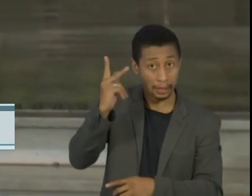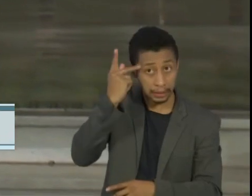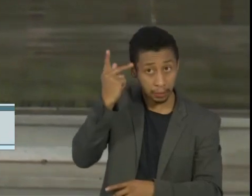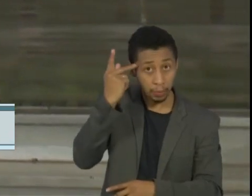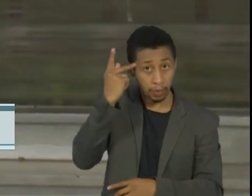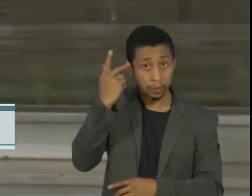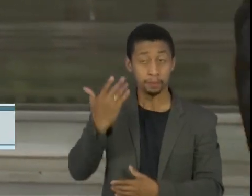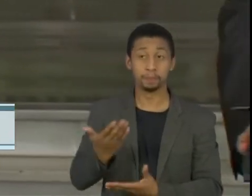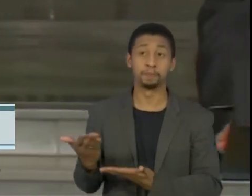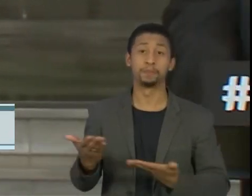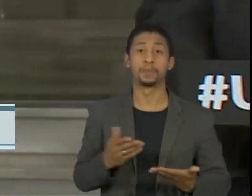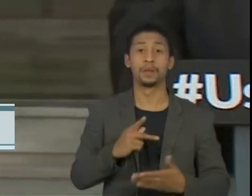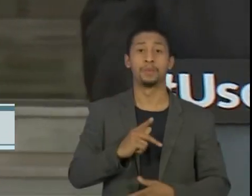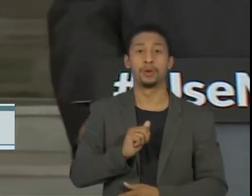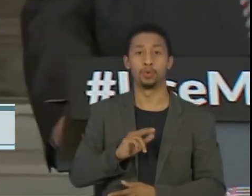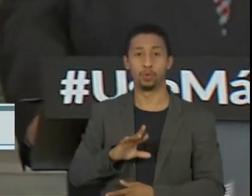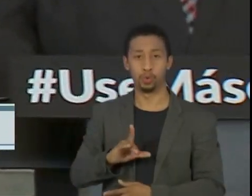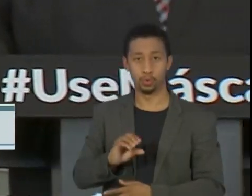Paulo Menezes.